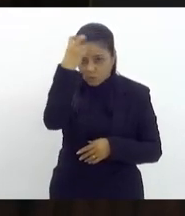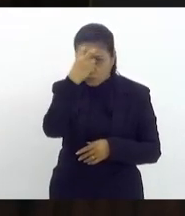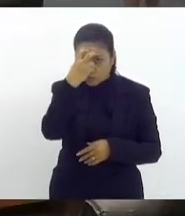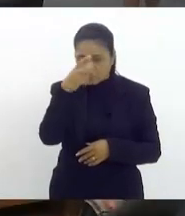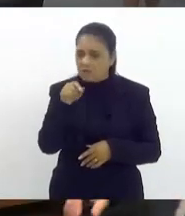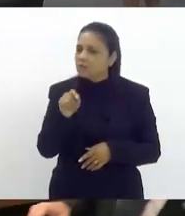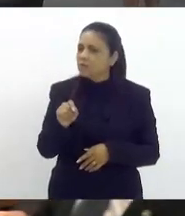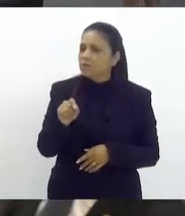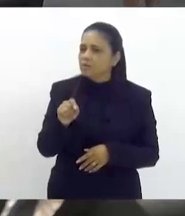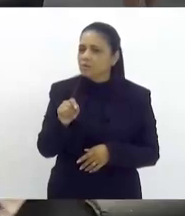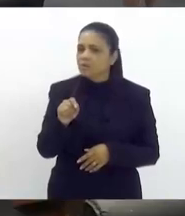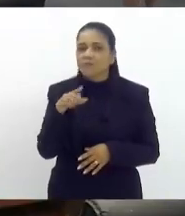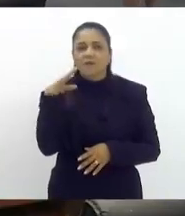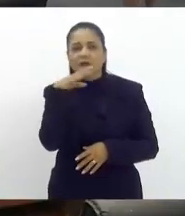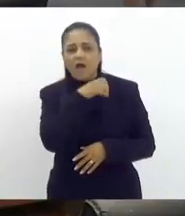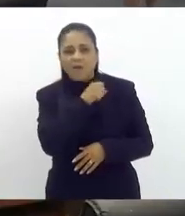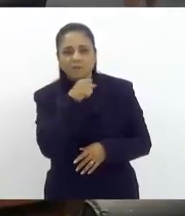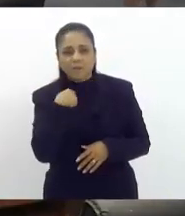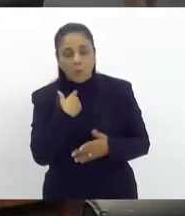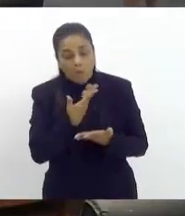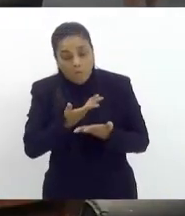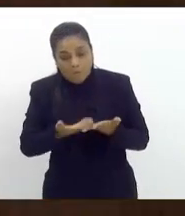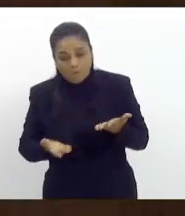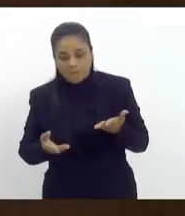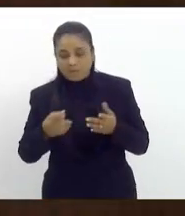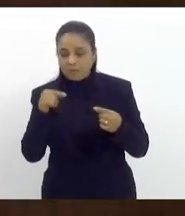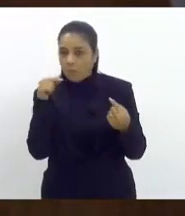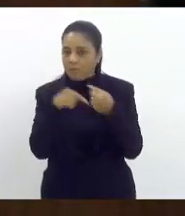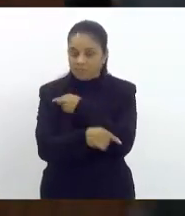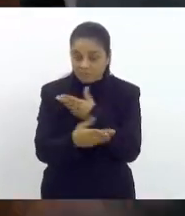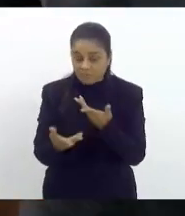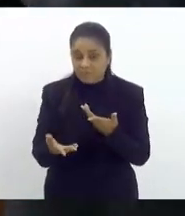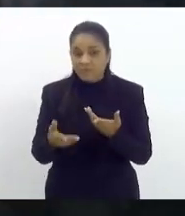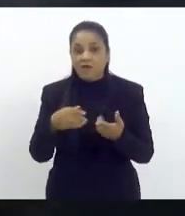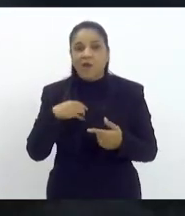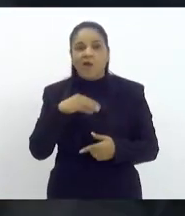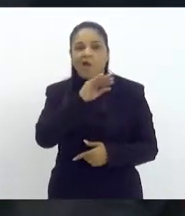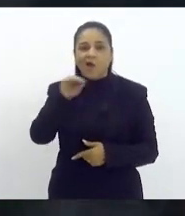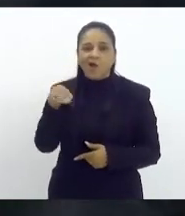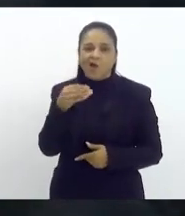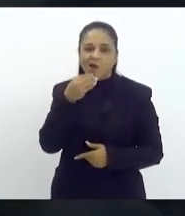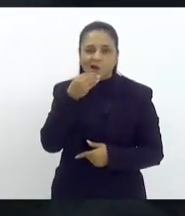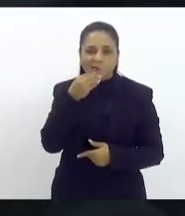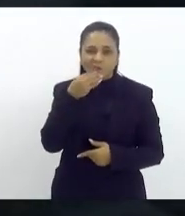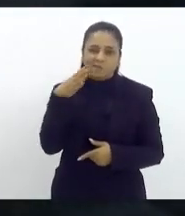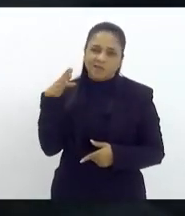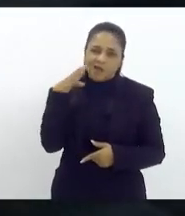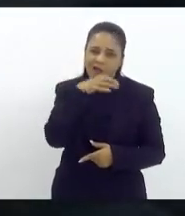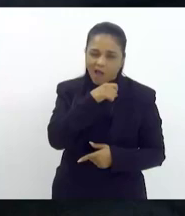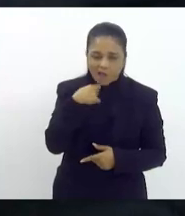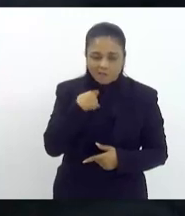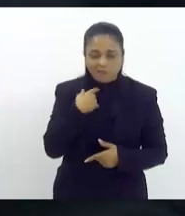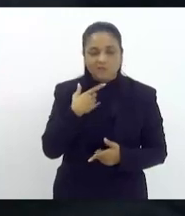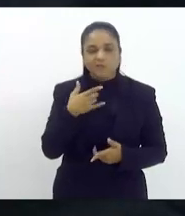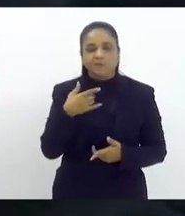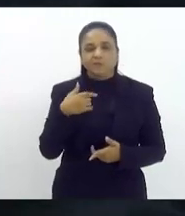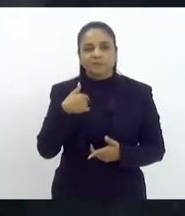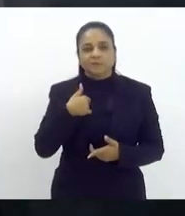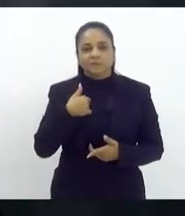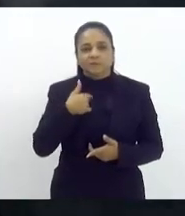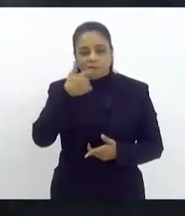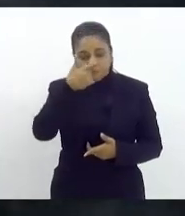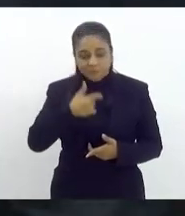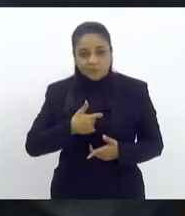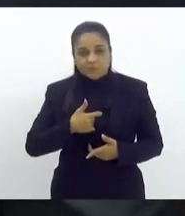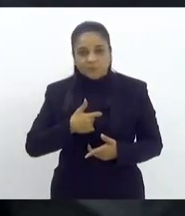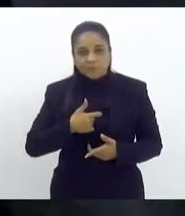é muito rapidamente eu acabei perdendo o time aqui presidenta a oportunidade de falar muito rapidamente dá